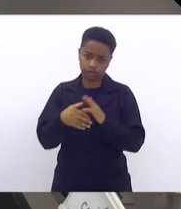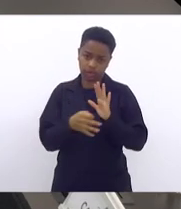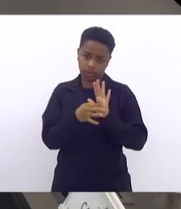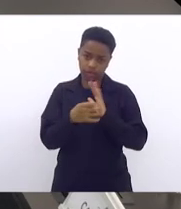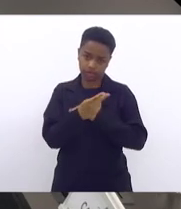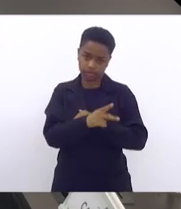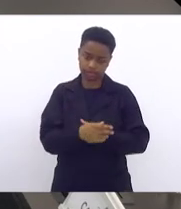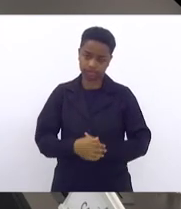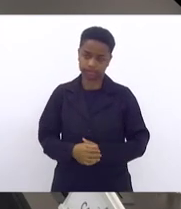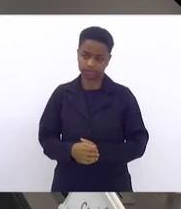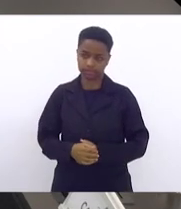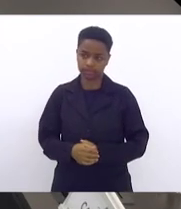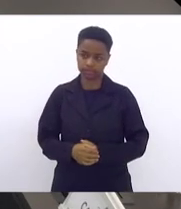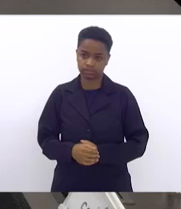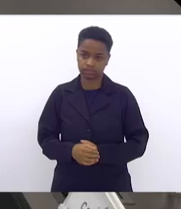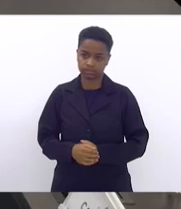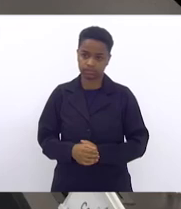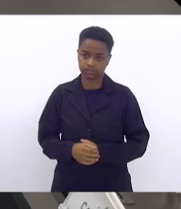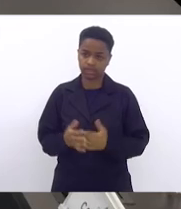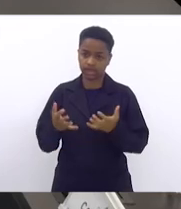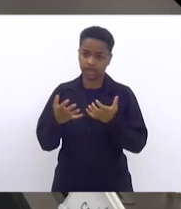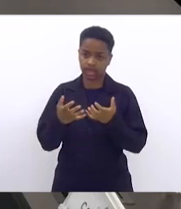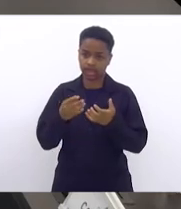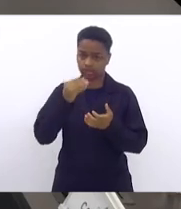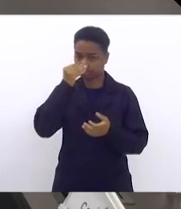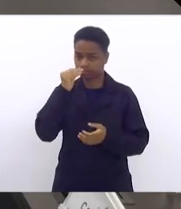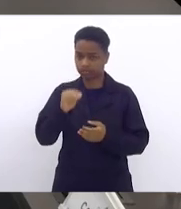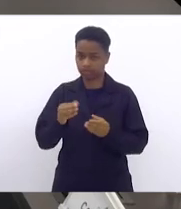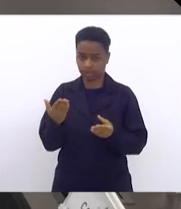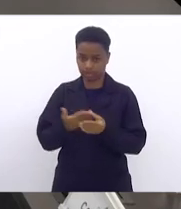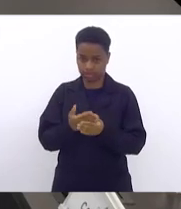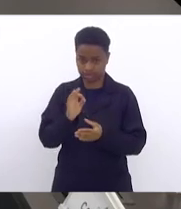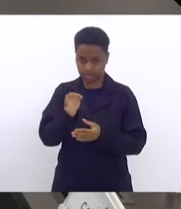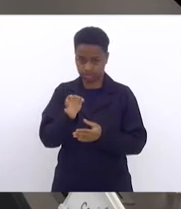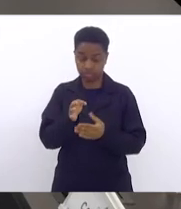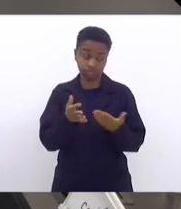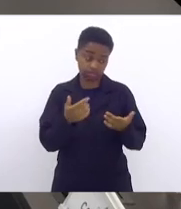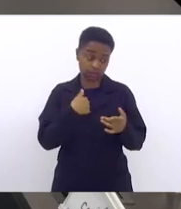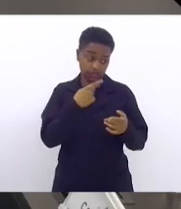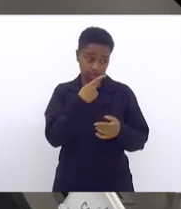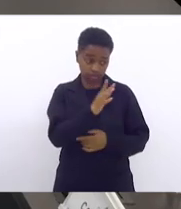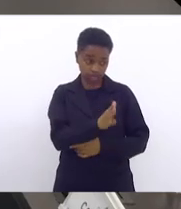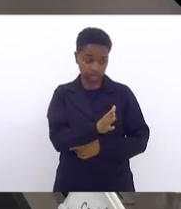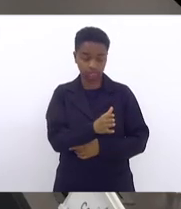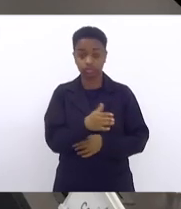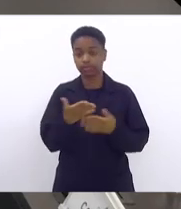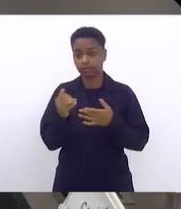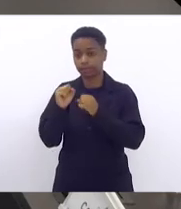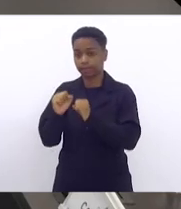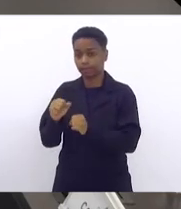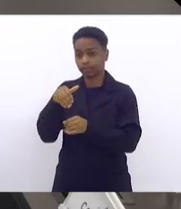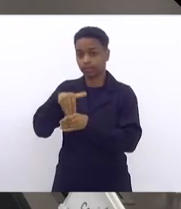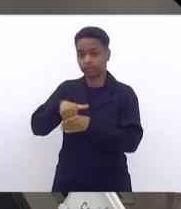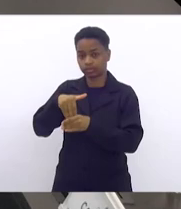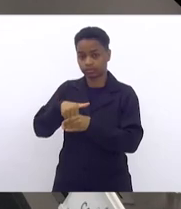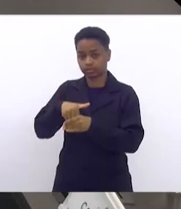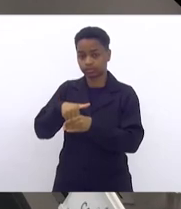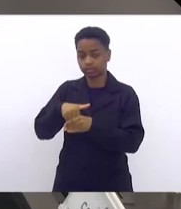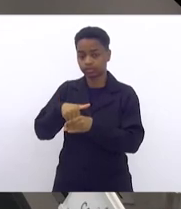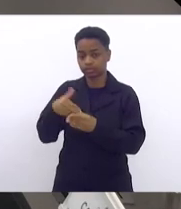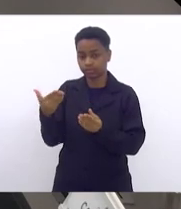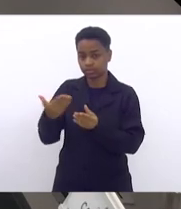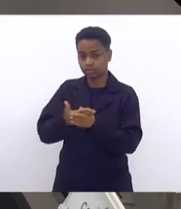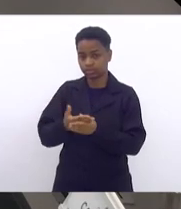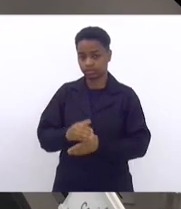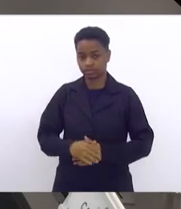Sim, quer dizer, negar o recurso e manter o relatório. Negar o recurso e manter o relatório. Pois é, isso que eu estou dizendo. Então, em votação, o